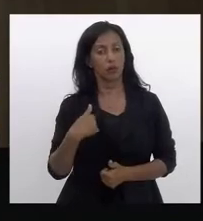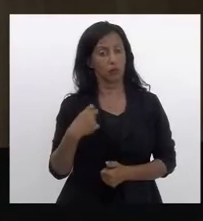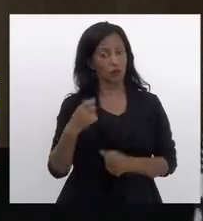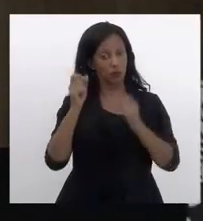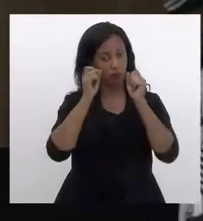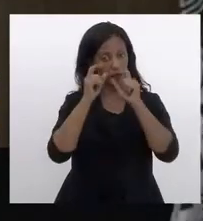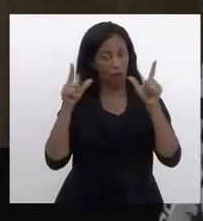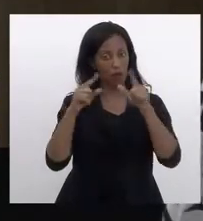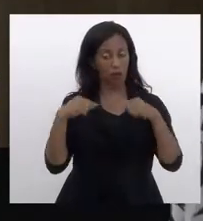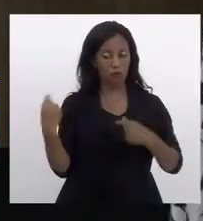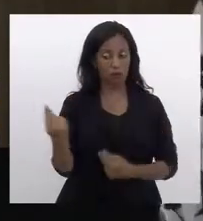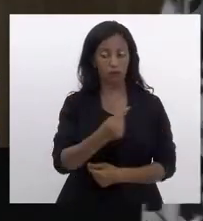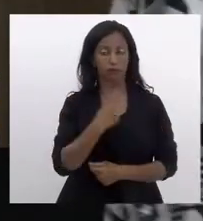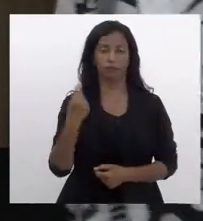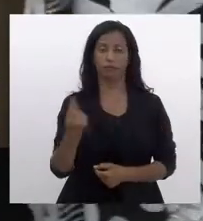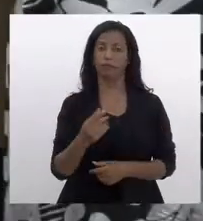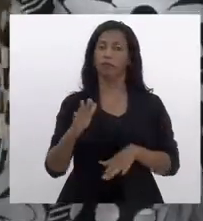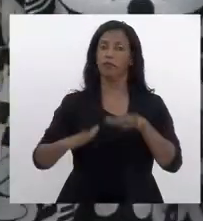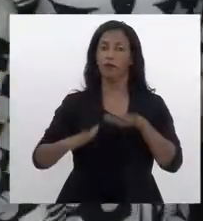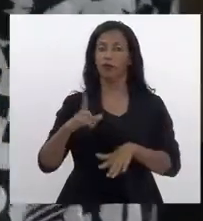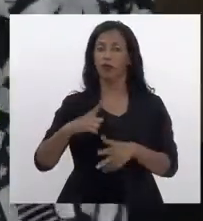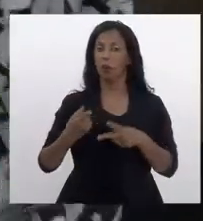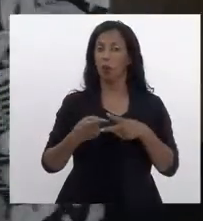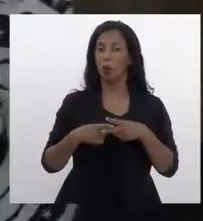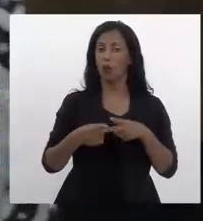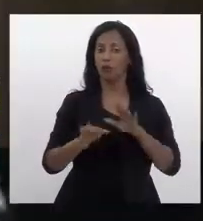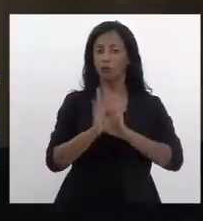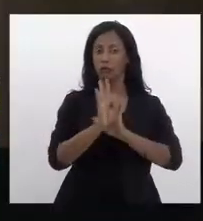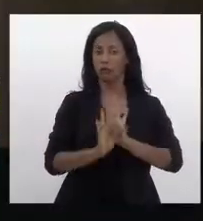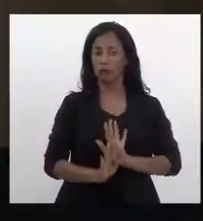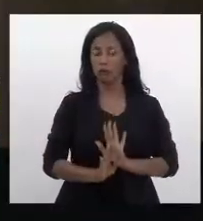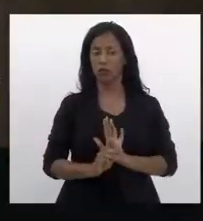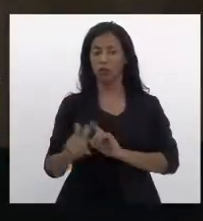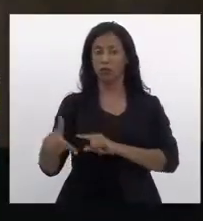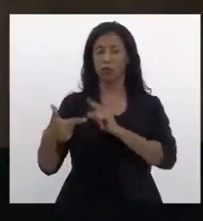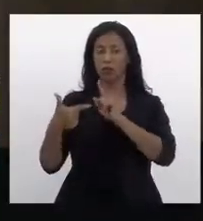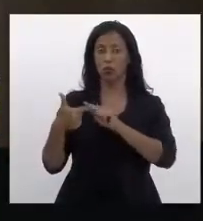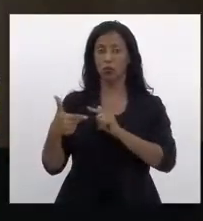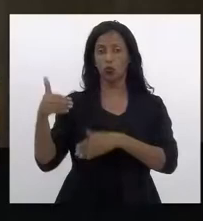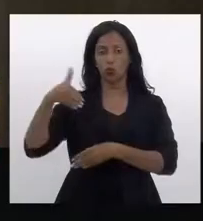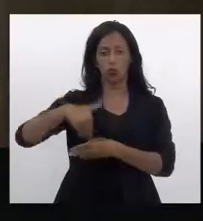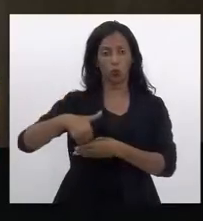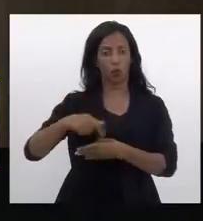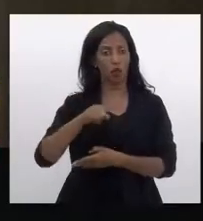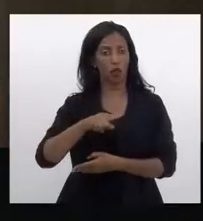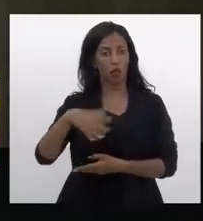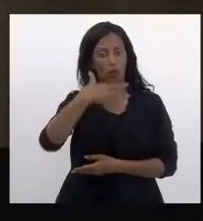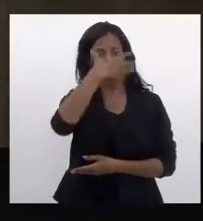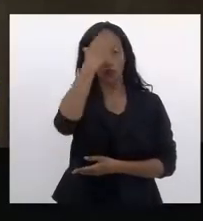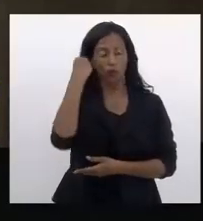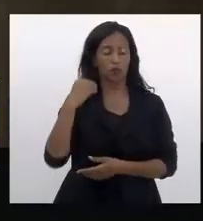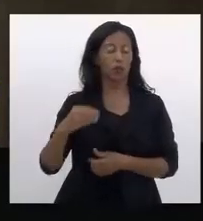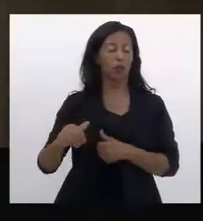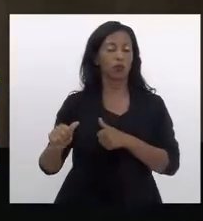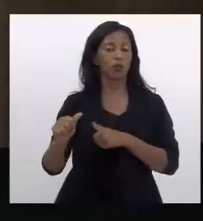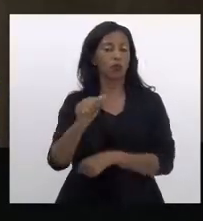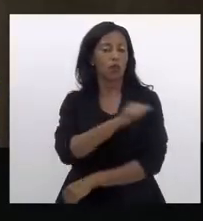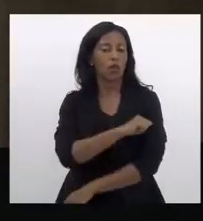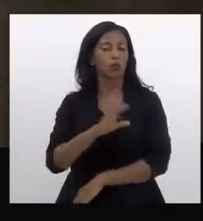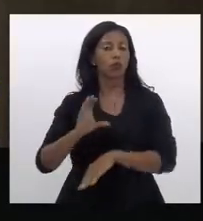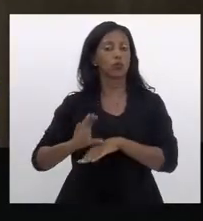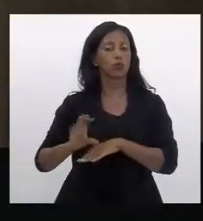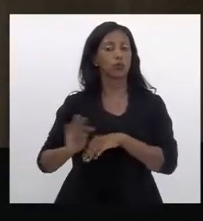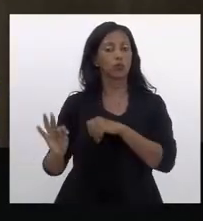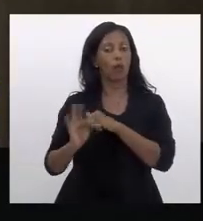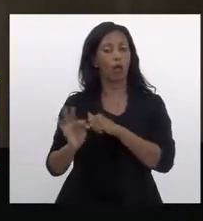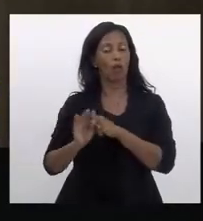alerta para todos nós, talvez tenhamos que ajustar o texto para a segunda votação, para não esquecer os estudantes dos cursos técnicos